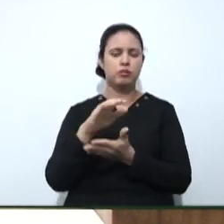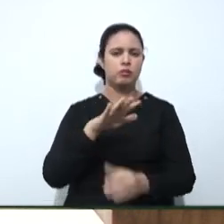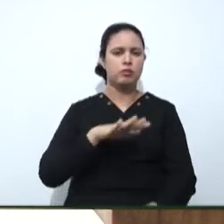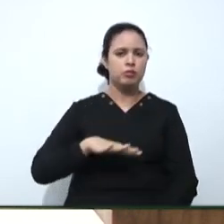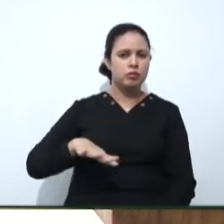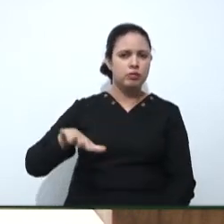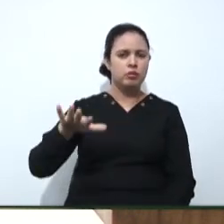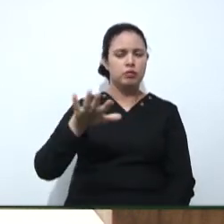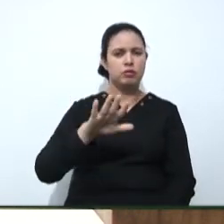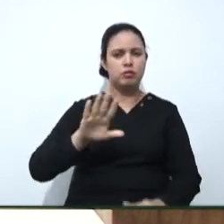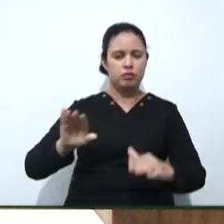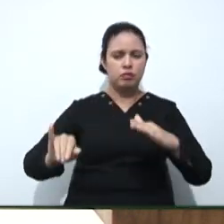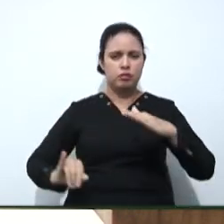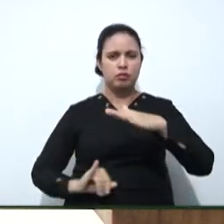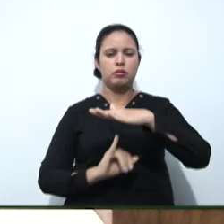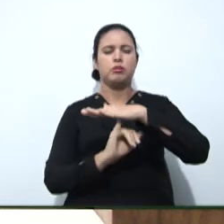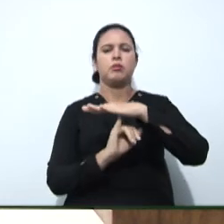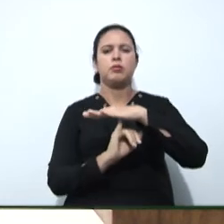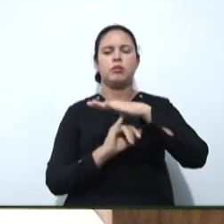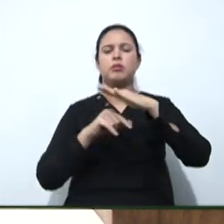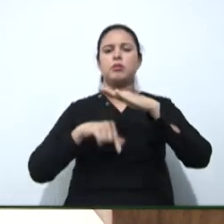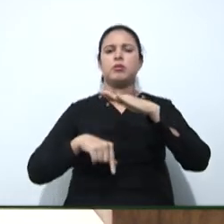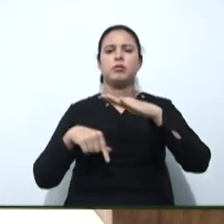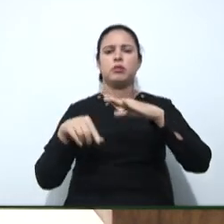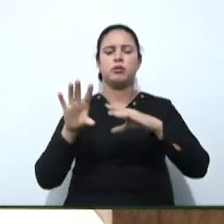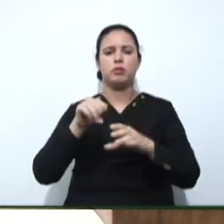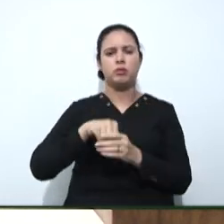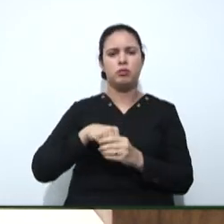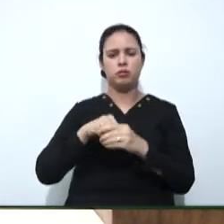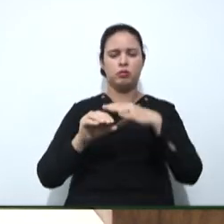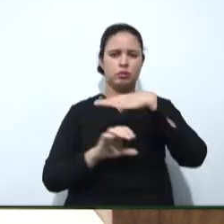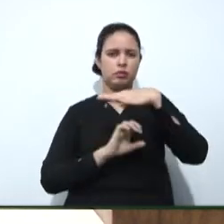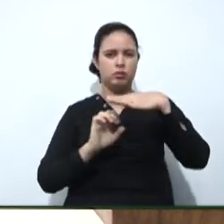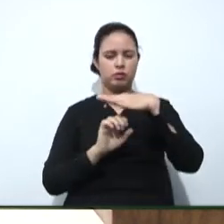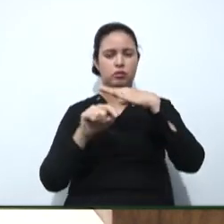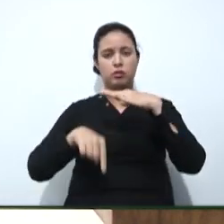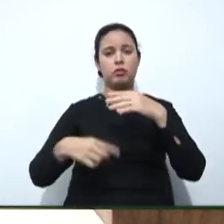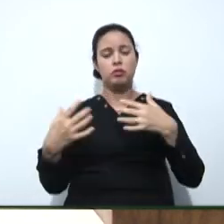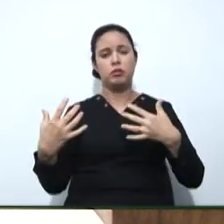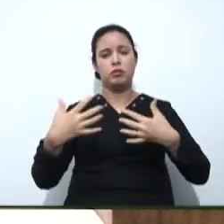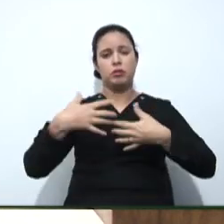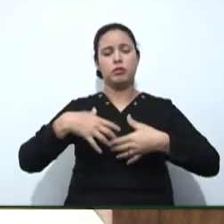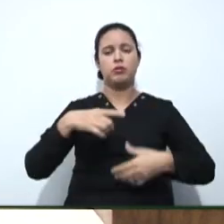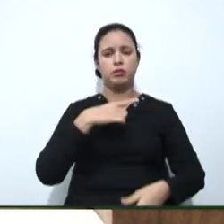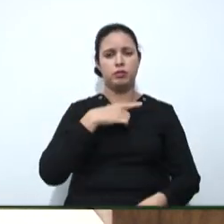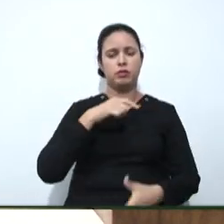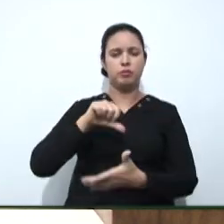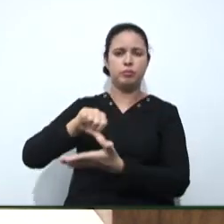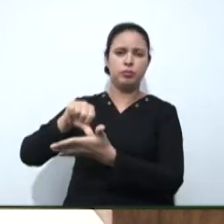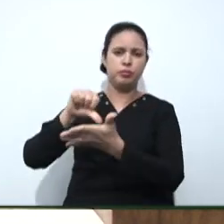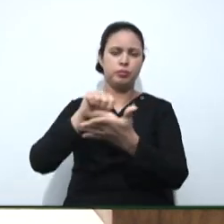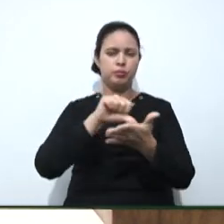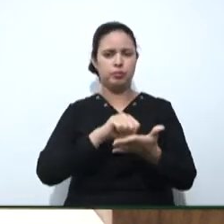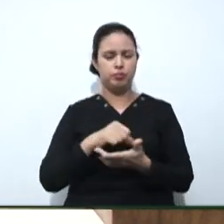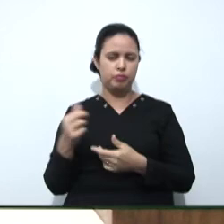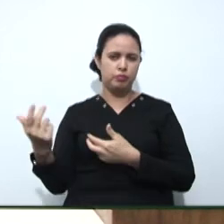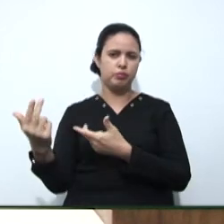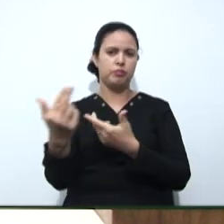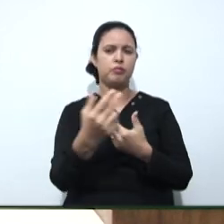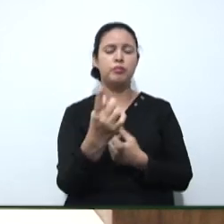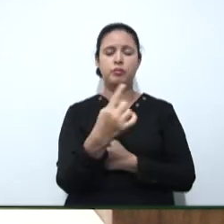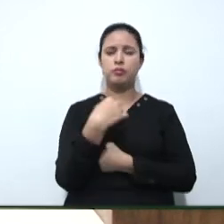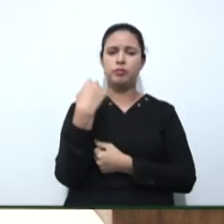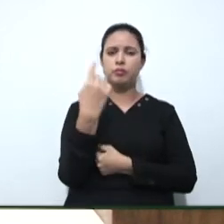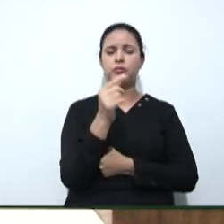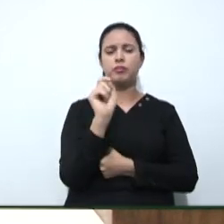de incubadoras de empresa, que é o que o Instituto Federal faz hoje muito bem, né, em vários dos seus campos, não é? E nós